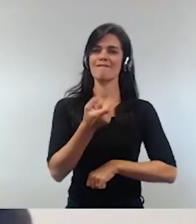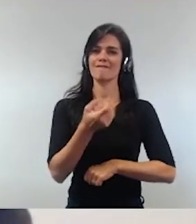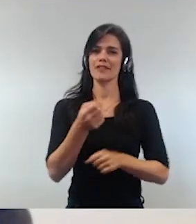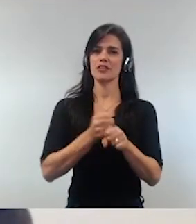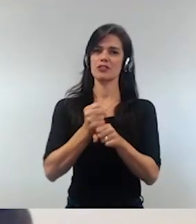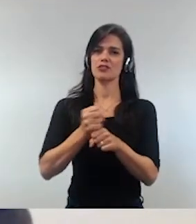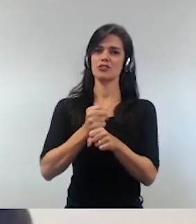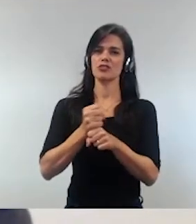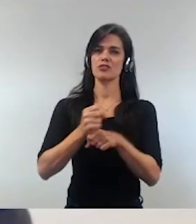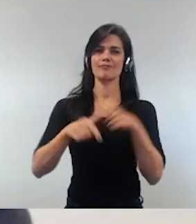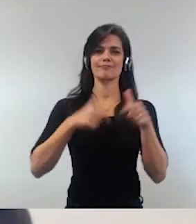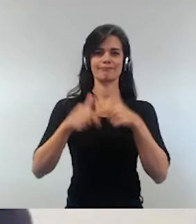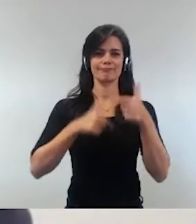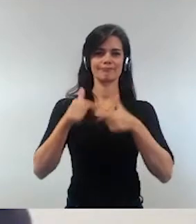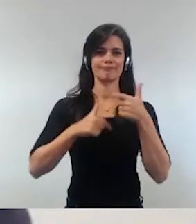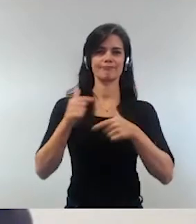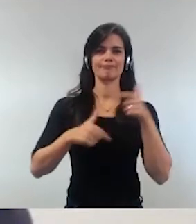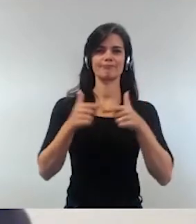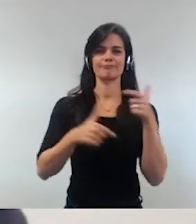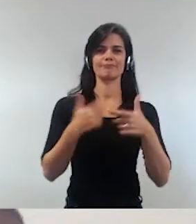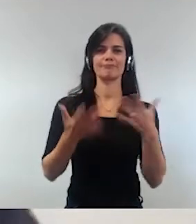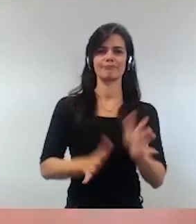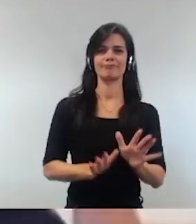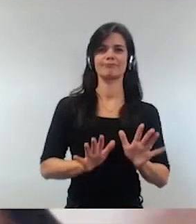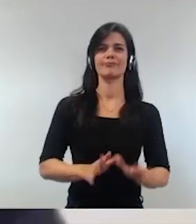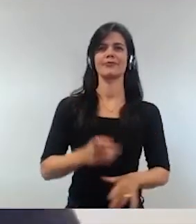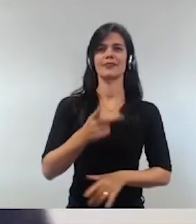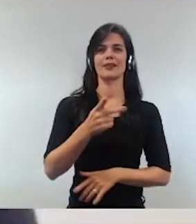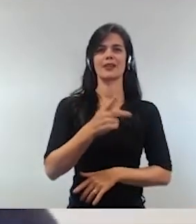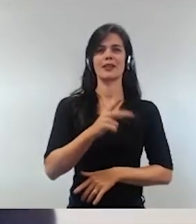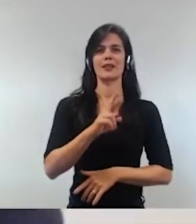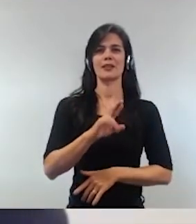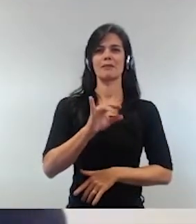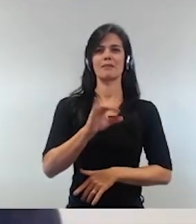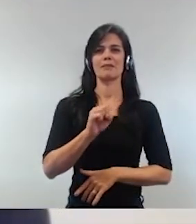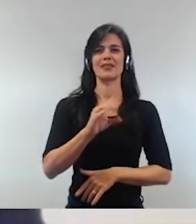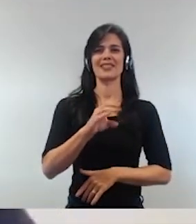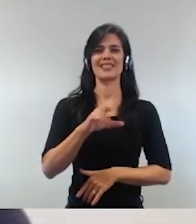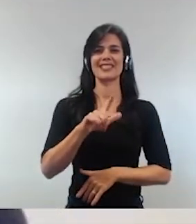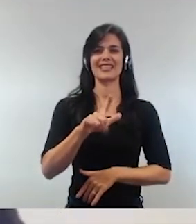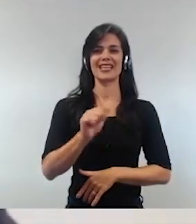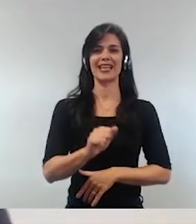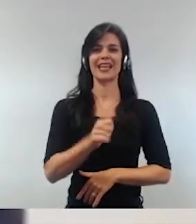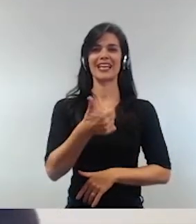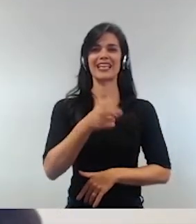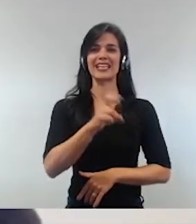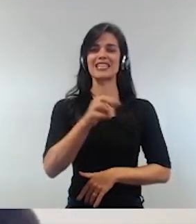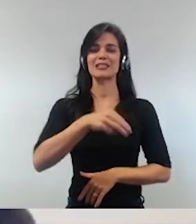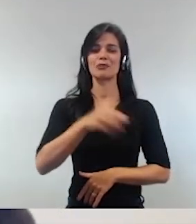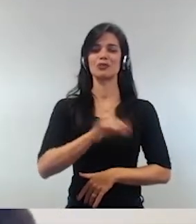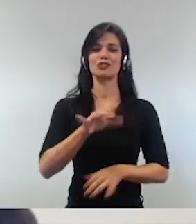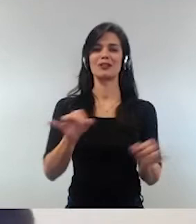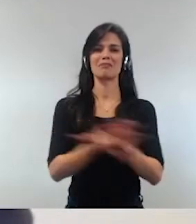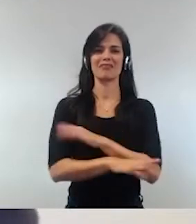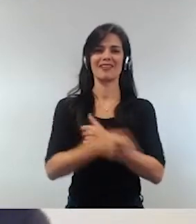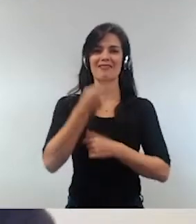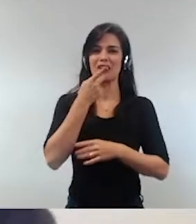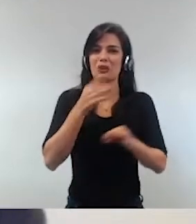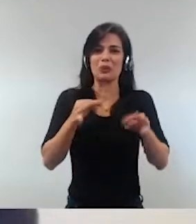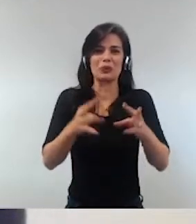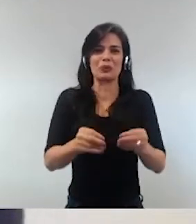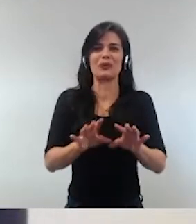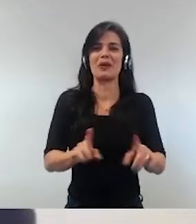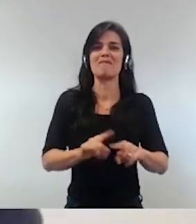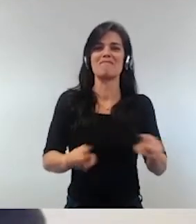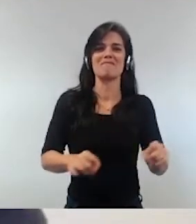anos. A Priscila, em 15 minutos, praticamente esgotou todo o meu tema, mas ela